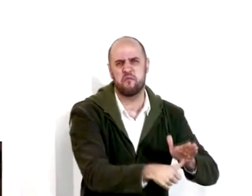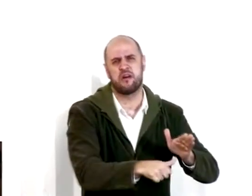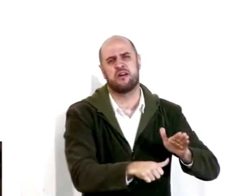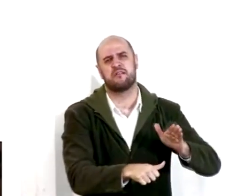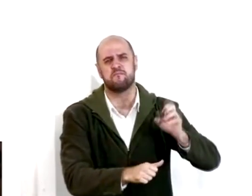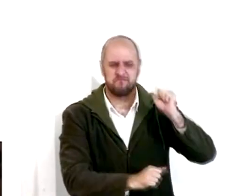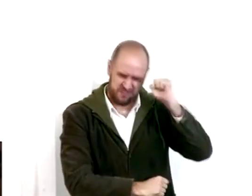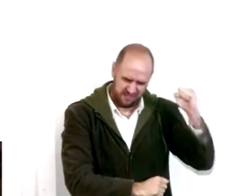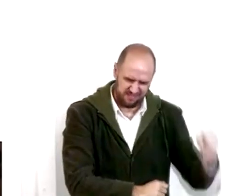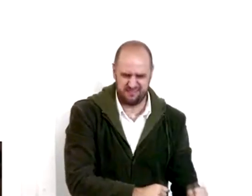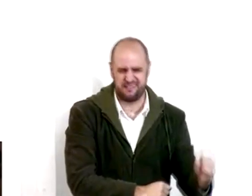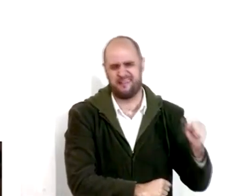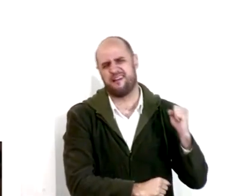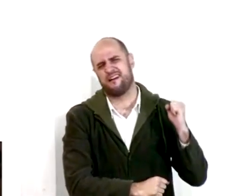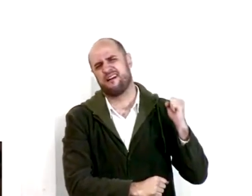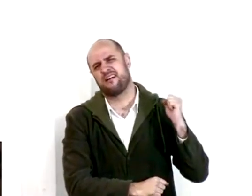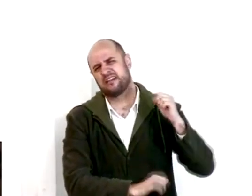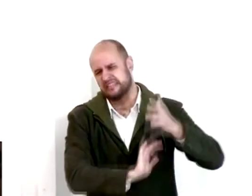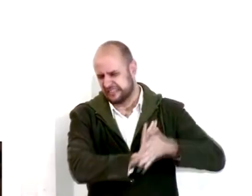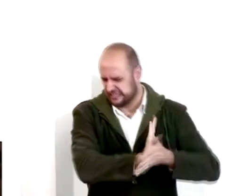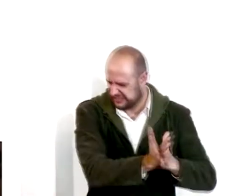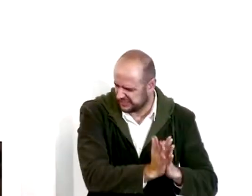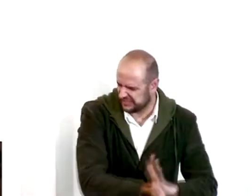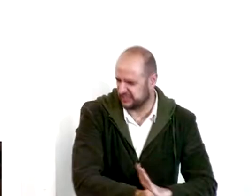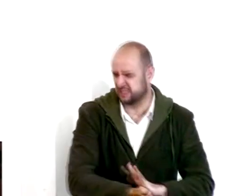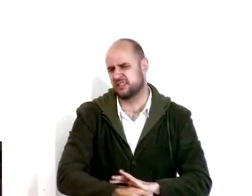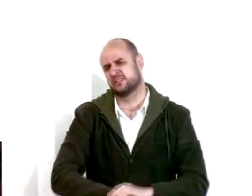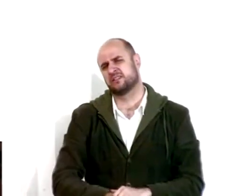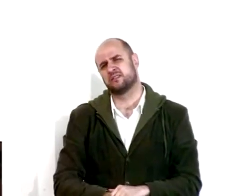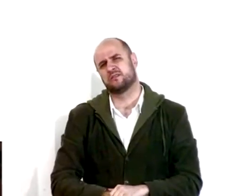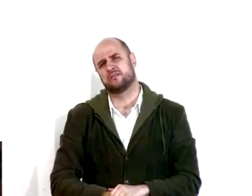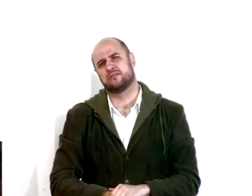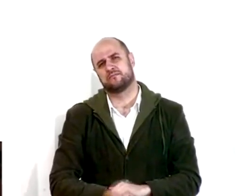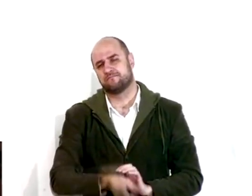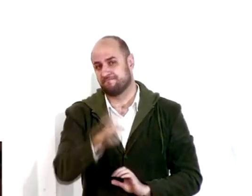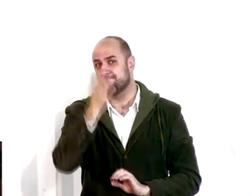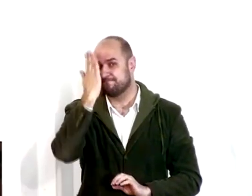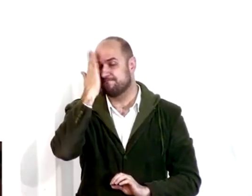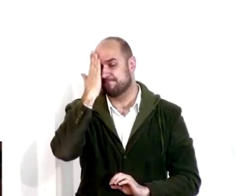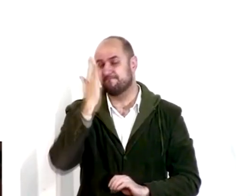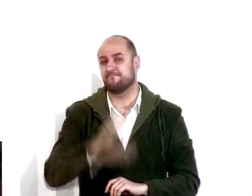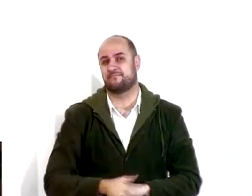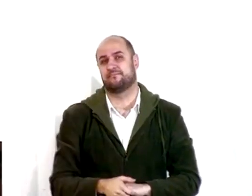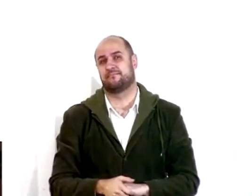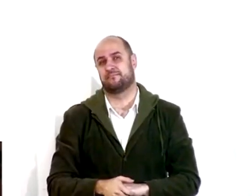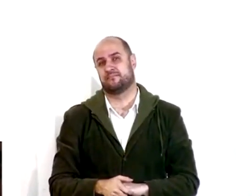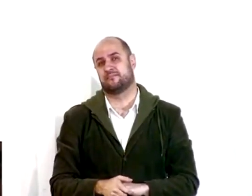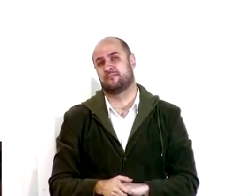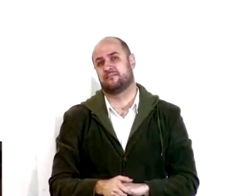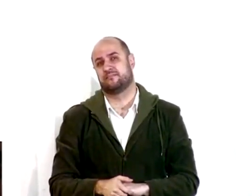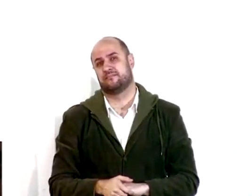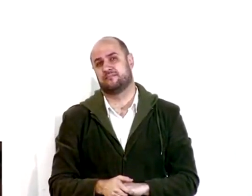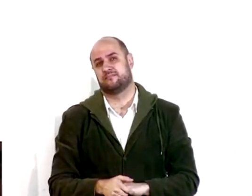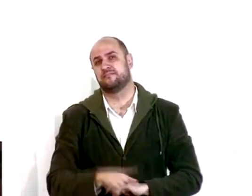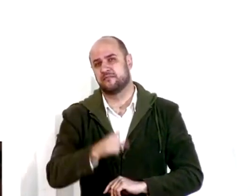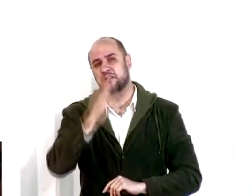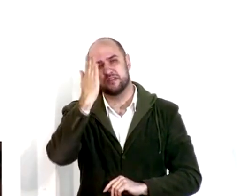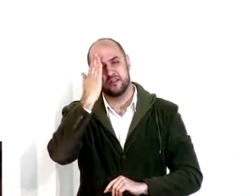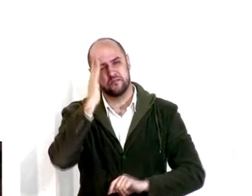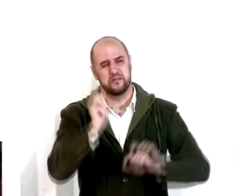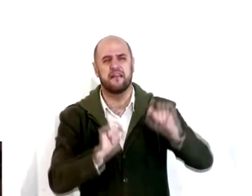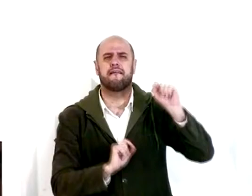para matar, para destruir. E vocês sabem quem faz isso.